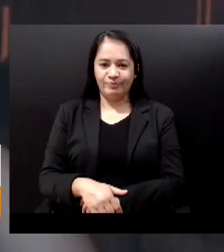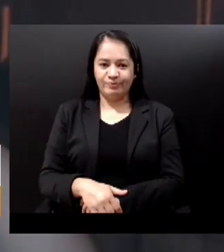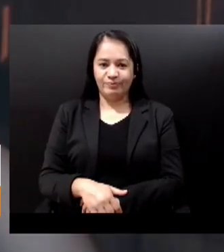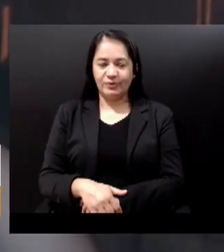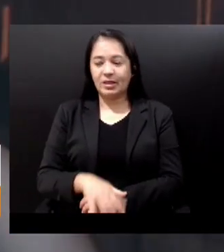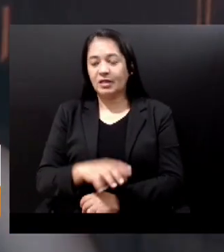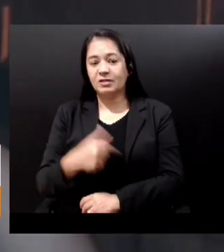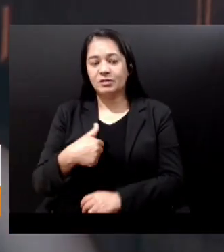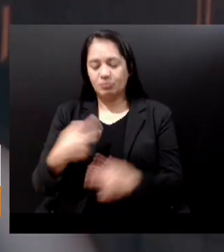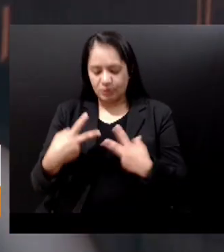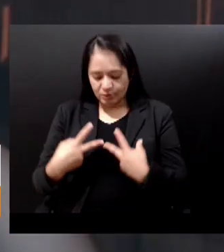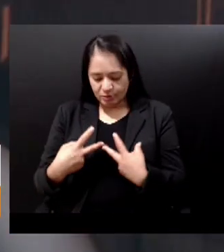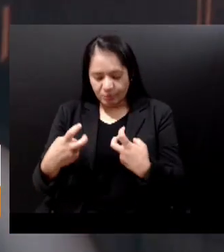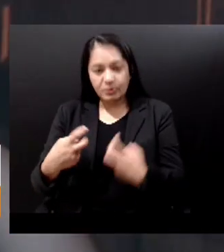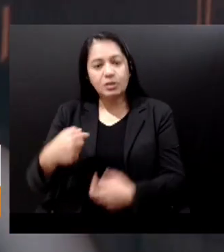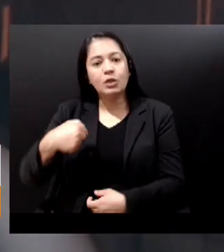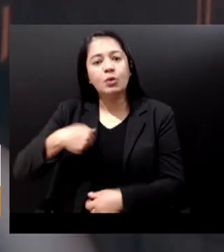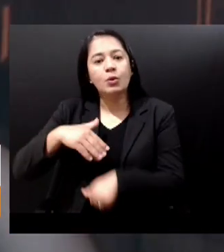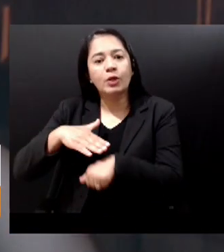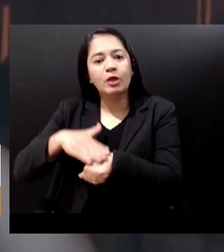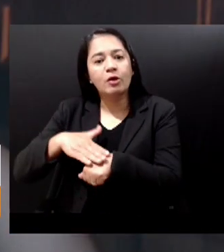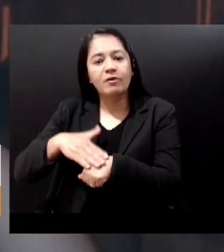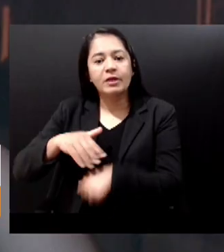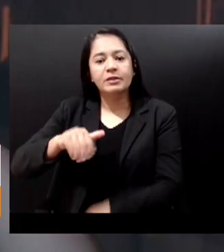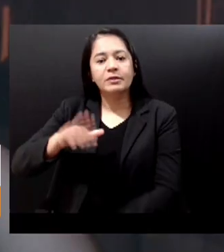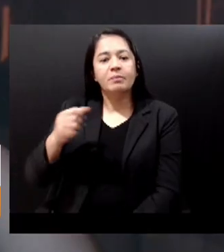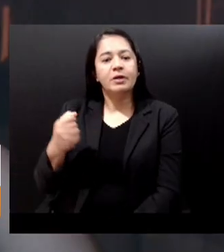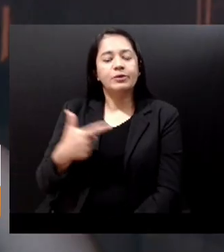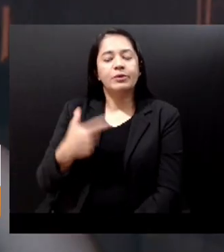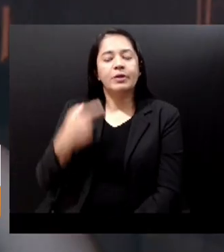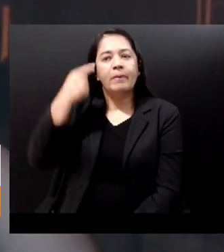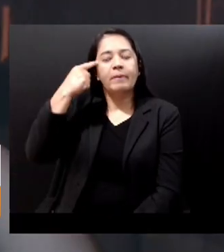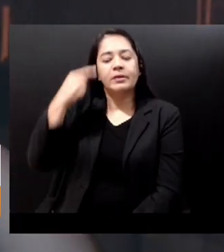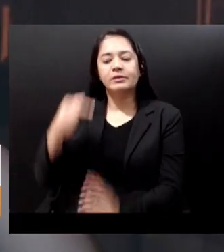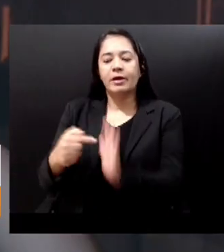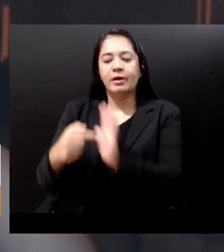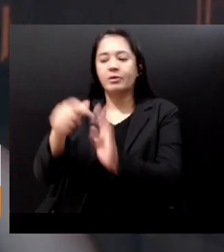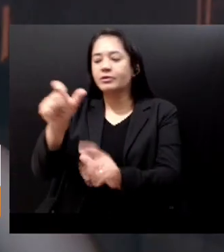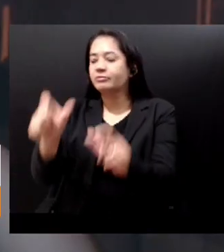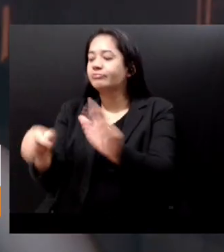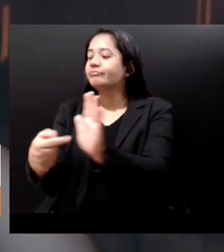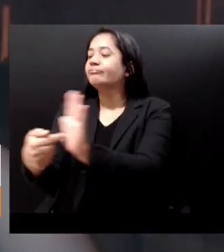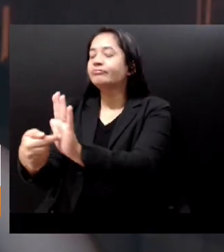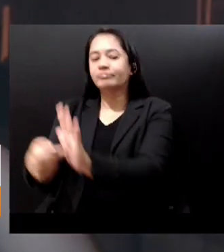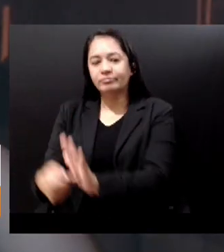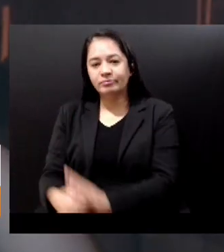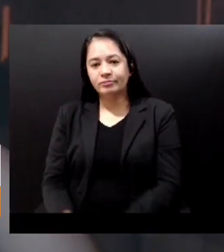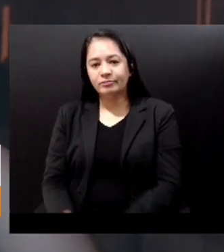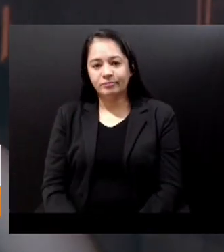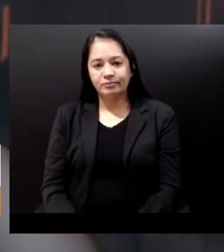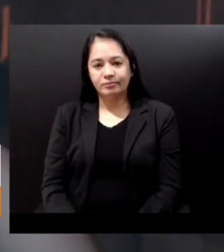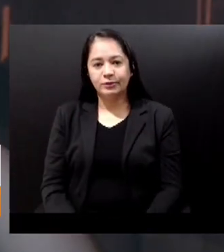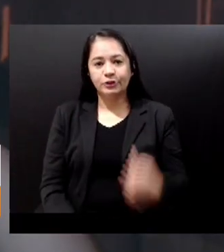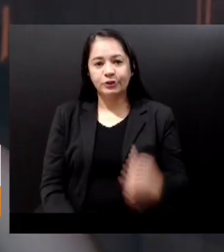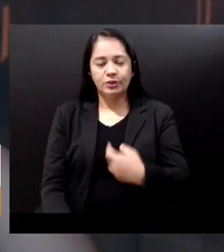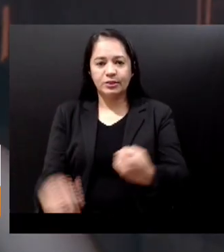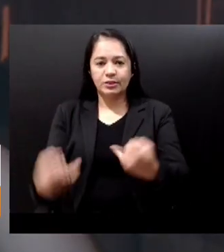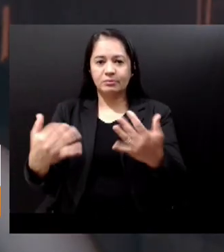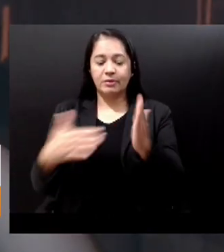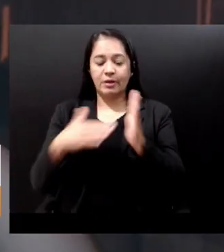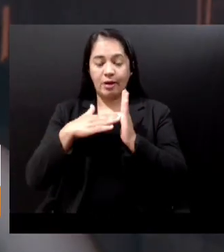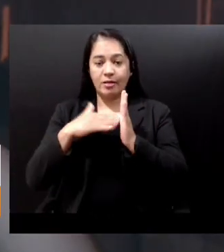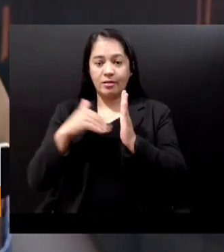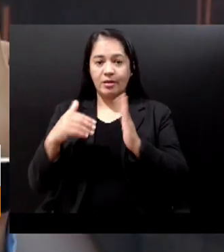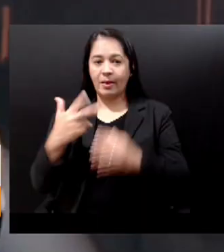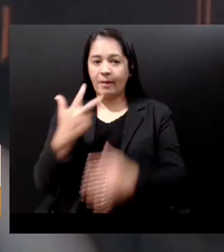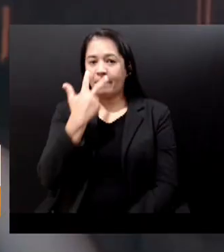que eu estou fazendo, muito Sim. mais do que pensar em mostrar para o outro. Quando a gente fala do sentido estético, me parece que isso é muito presente, porque a